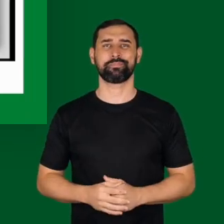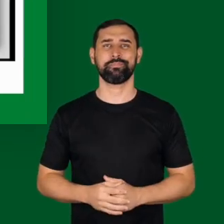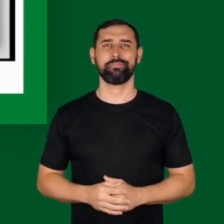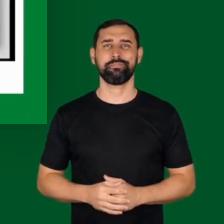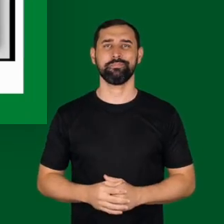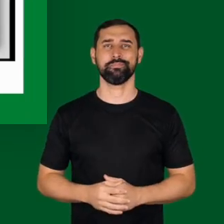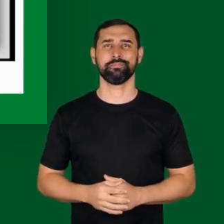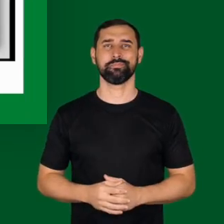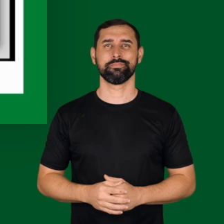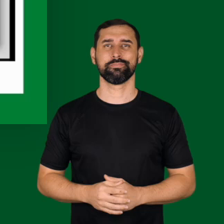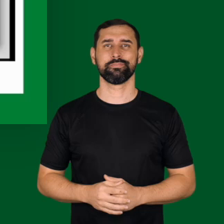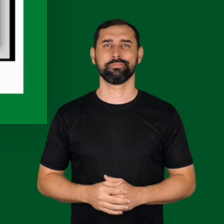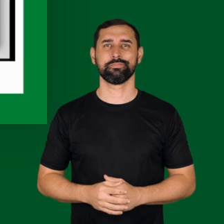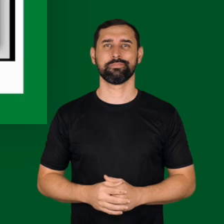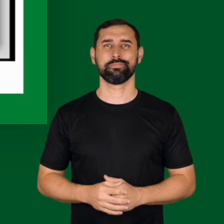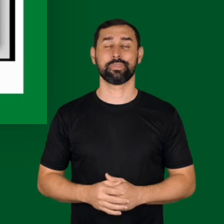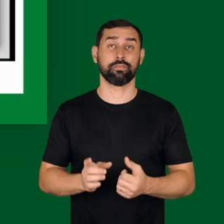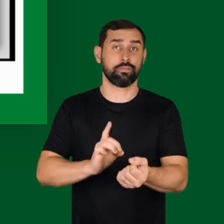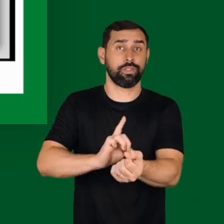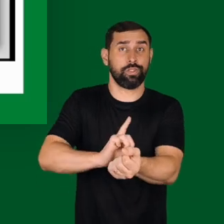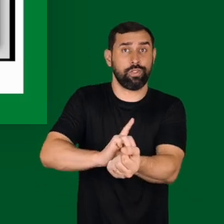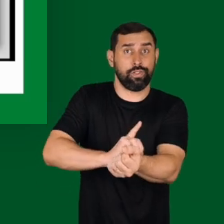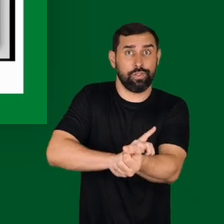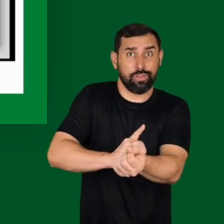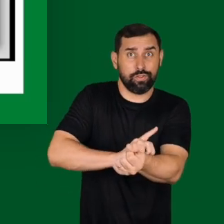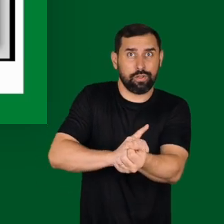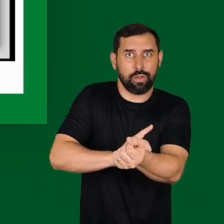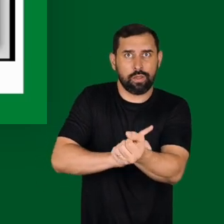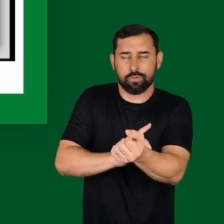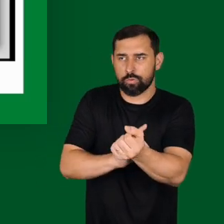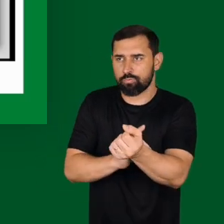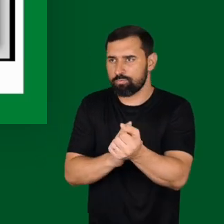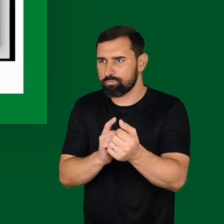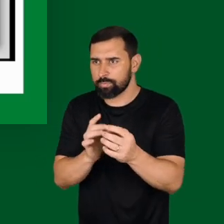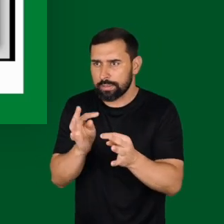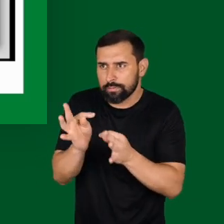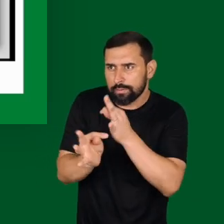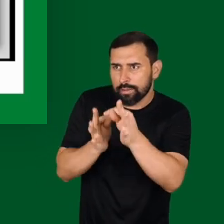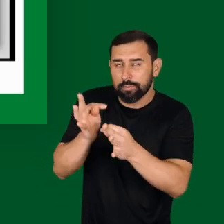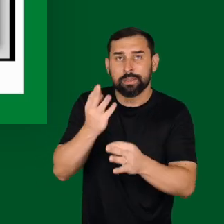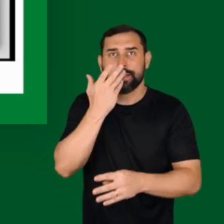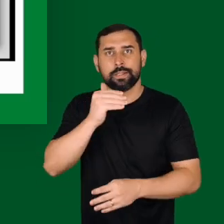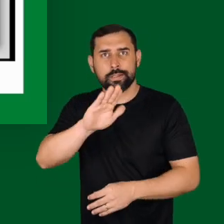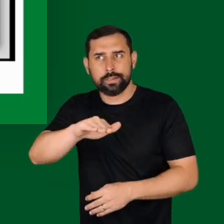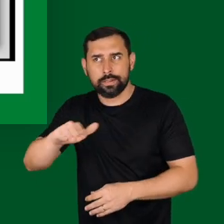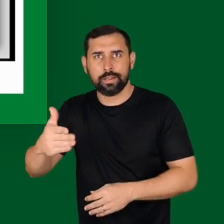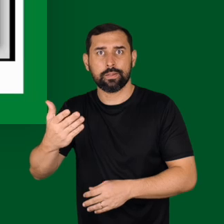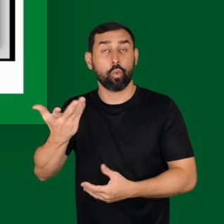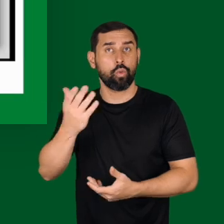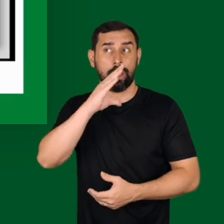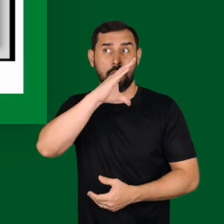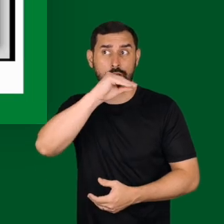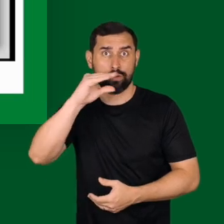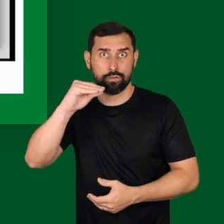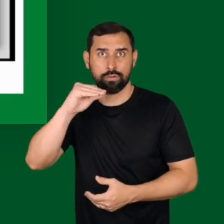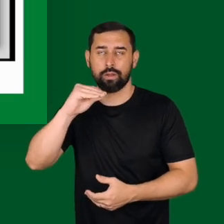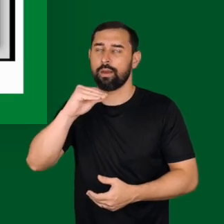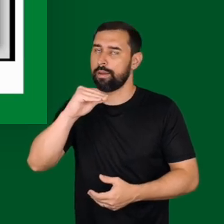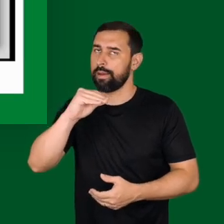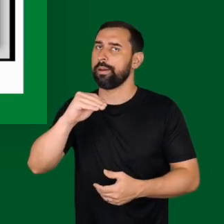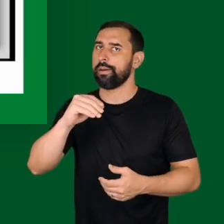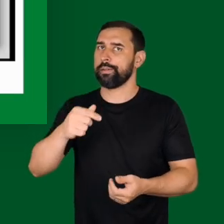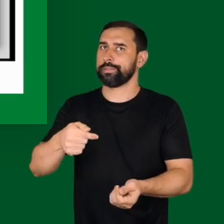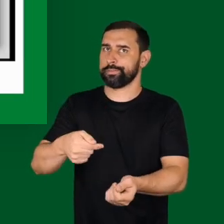Então, o controle, né, do diabetes tipo 1, tanto na criança como no adolescente, ele envolve um conjunto, né?